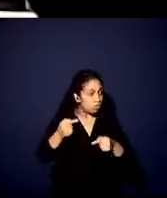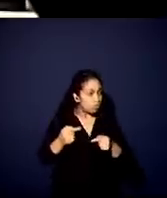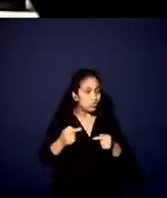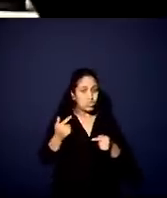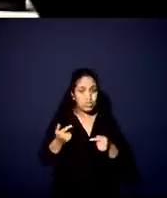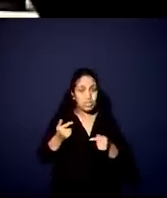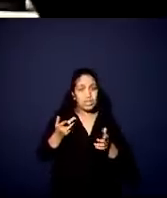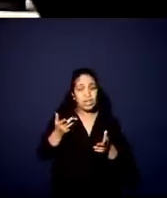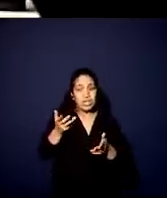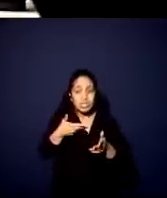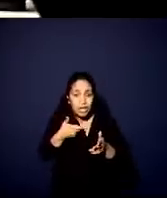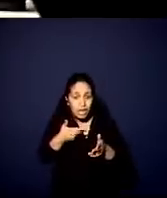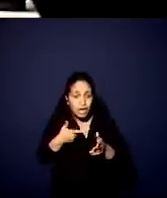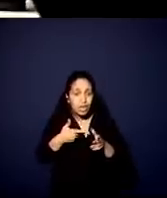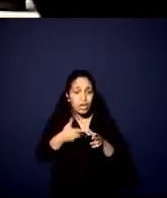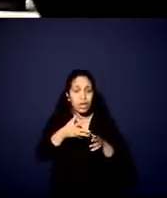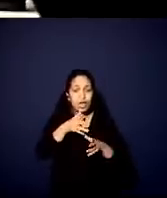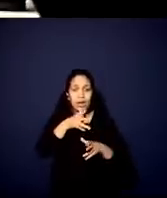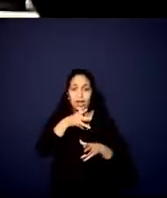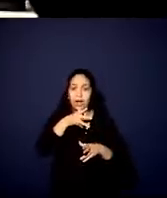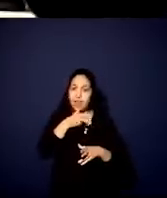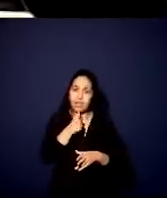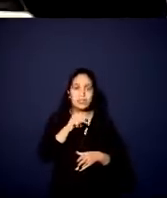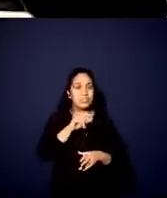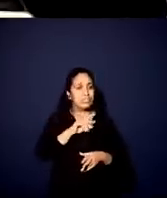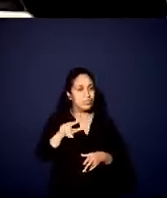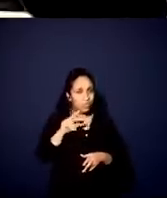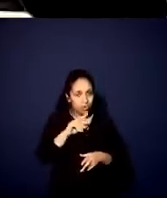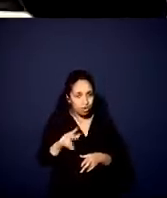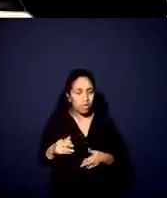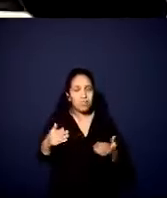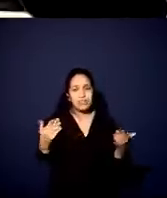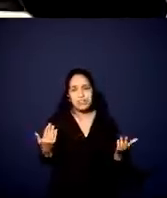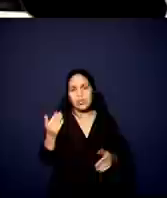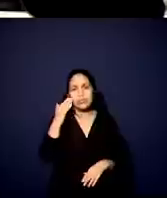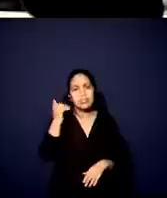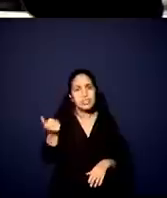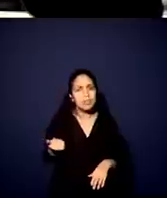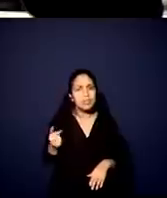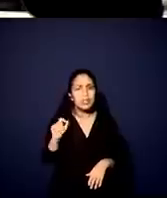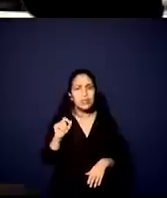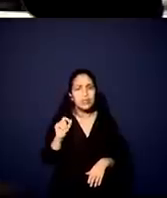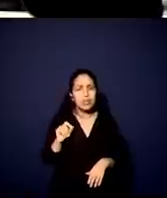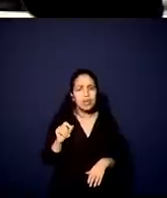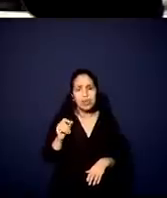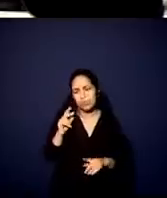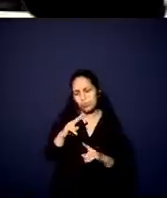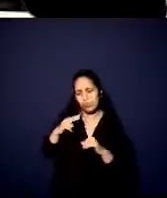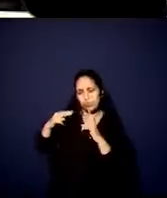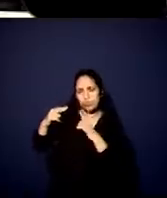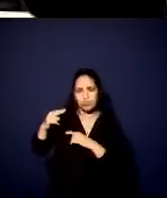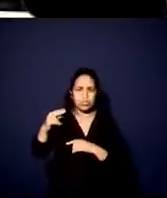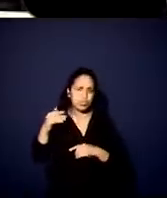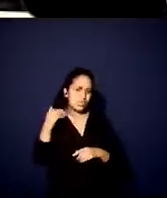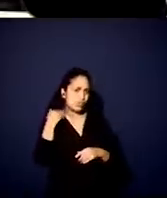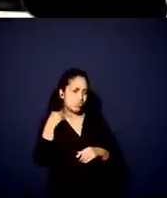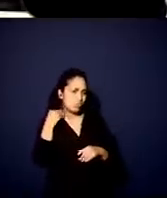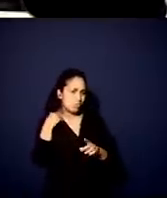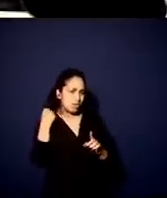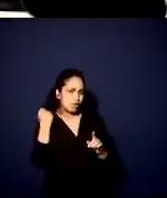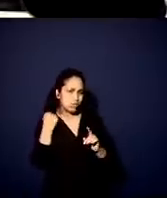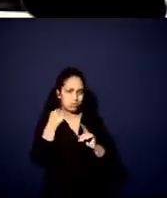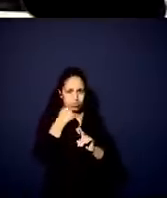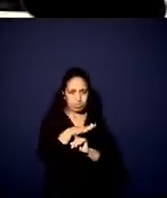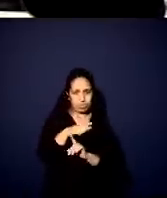não vai ter uma desaceleração muito forte ou no Landing E aí eu queria saber assim do ponto de vista do Banco Central americano ele tem duas